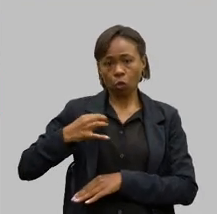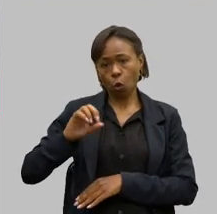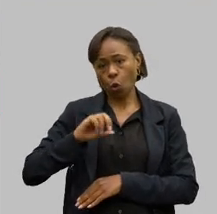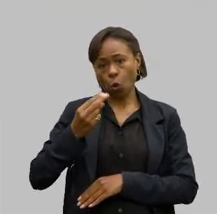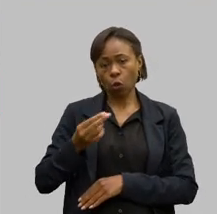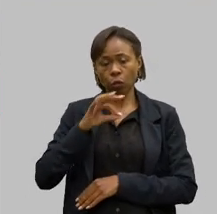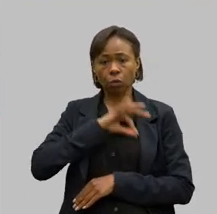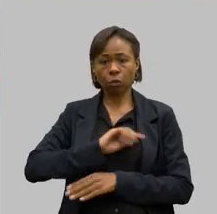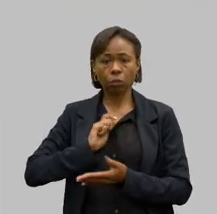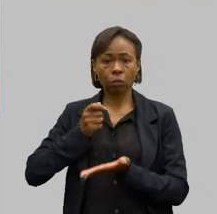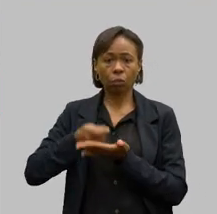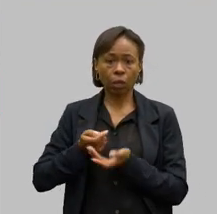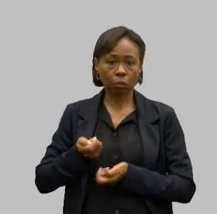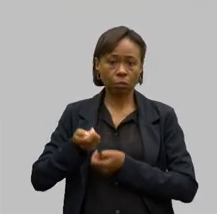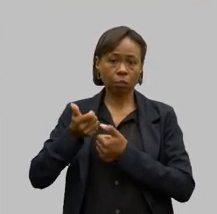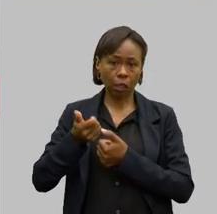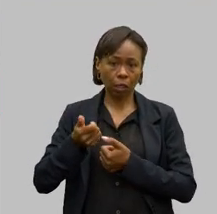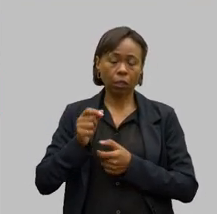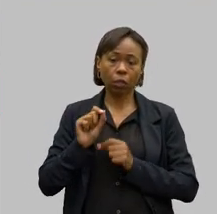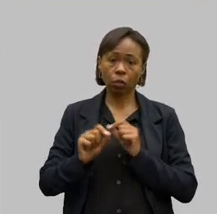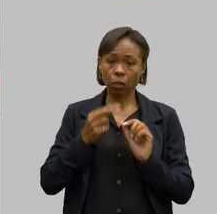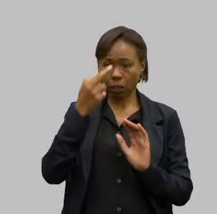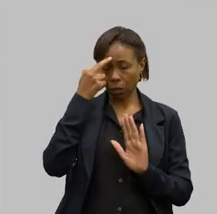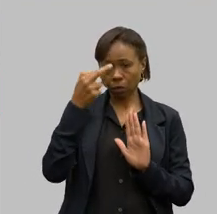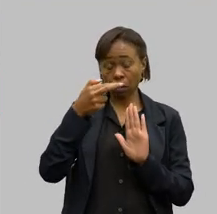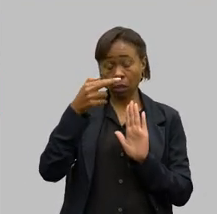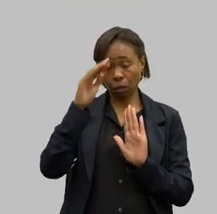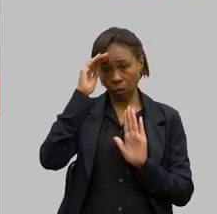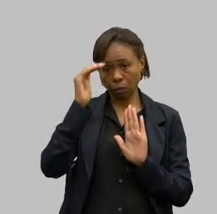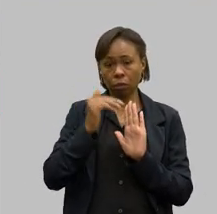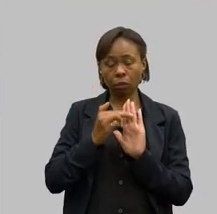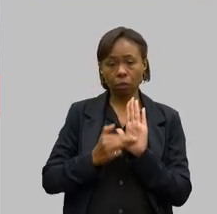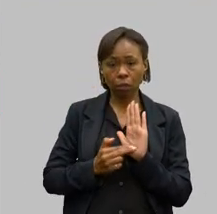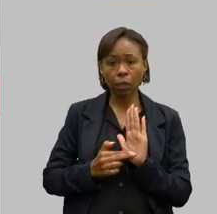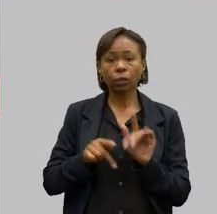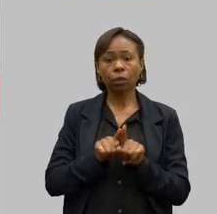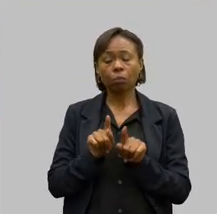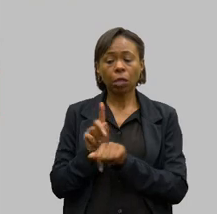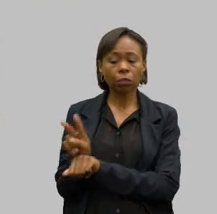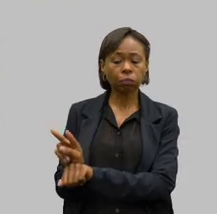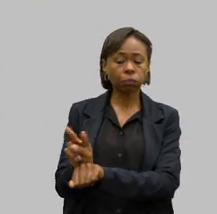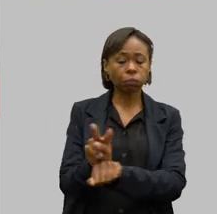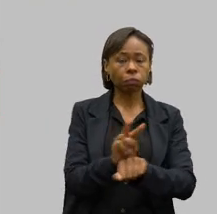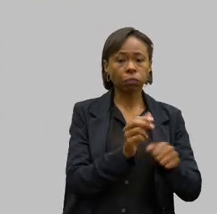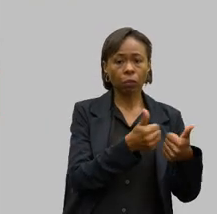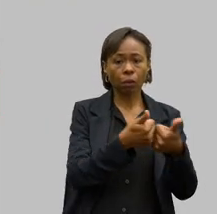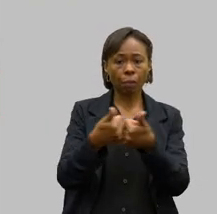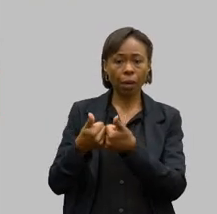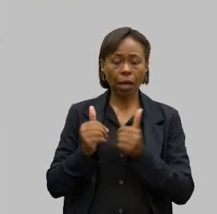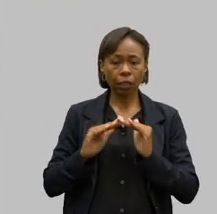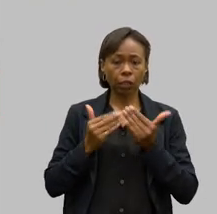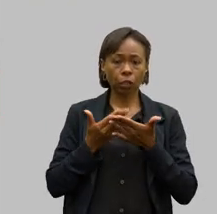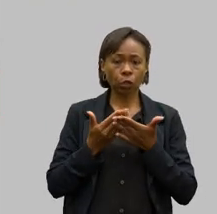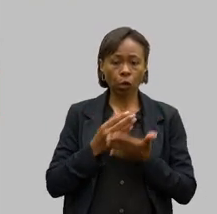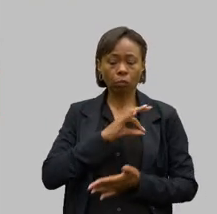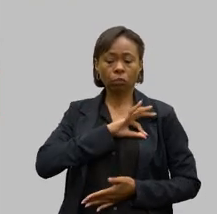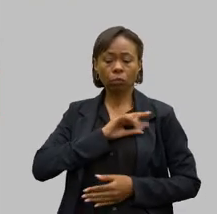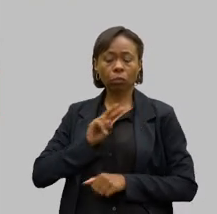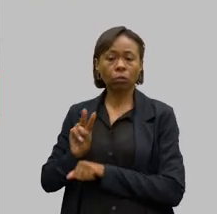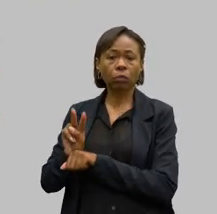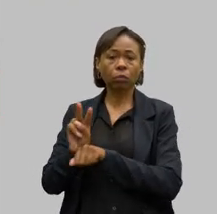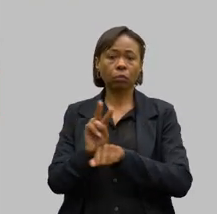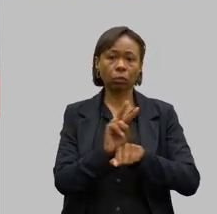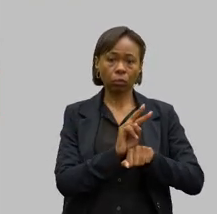na forma de regulamento. ampliar o policiamento ostensivo no entorno das escolas, inclusive com possibilidade de realização